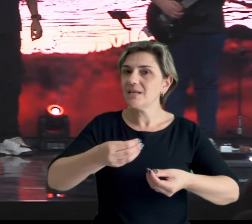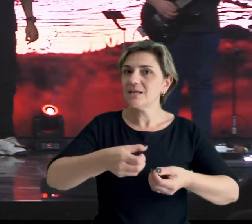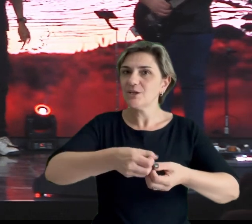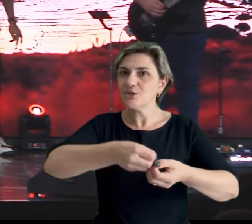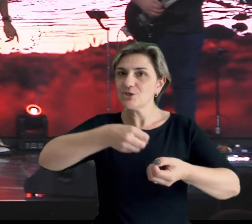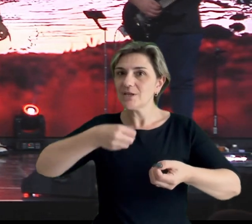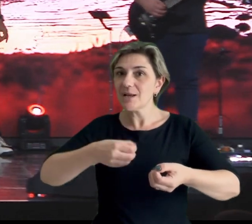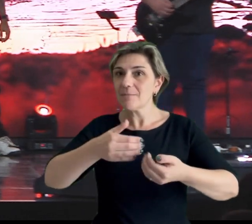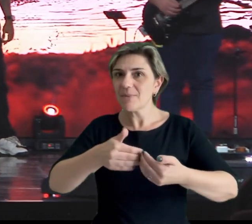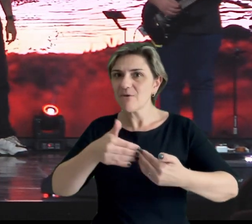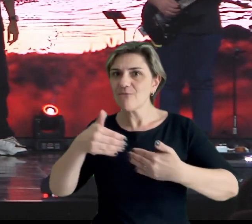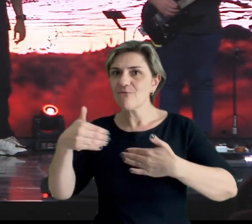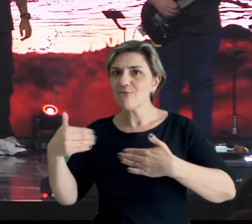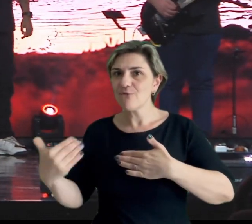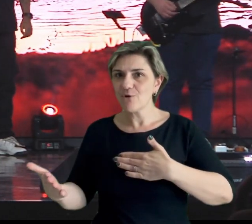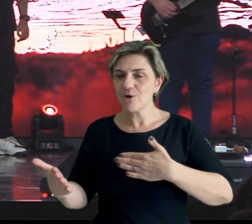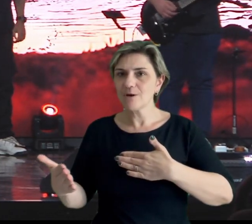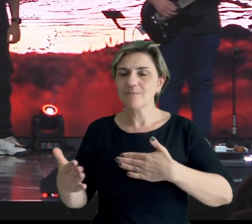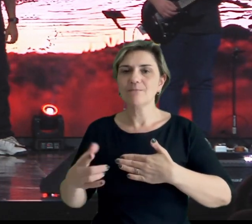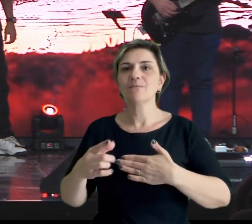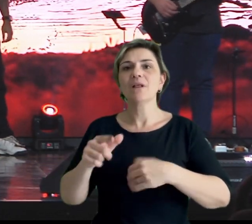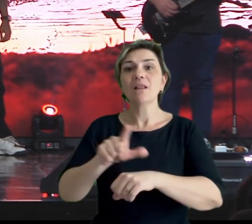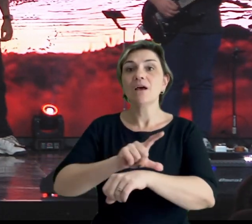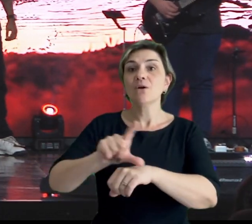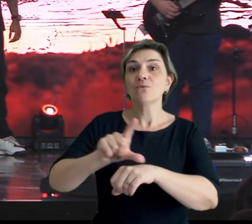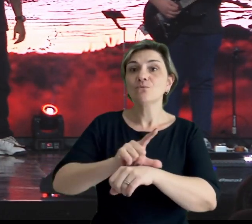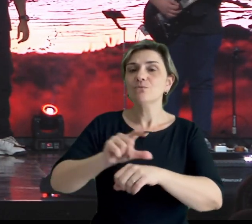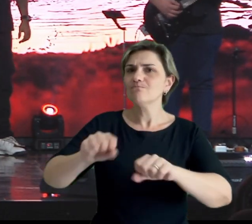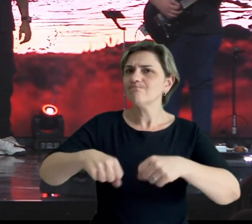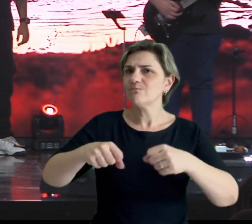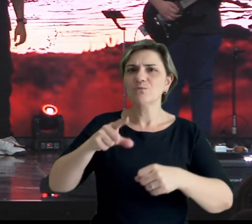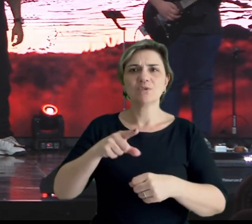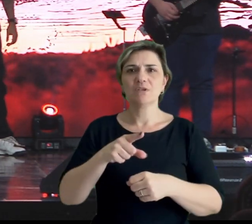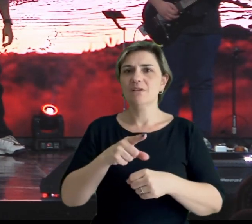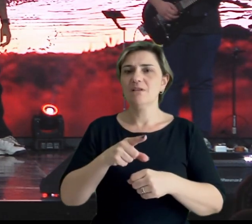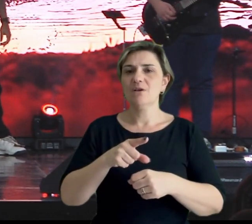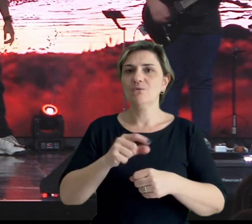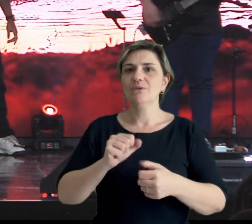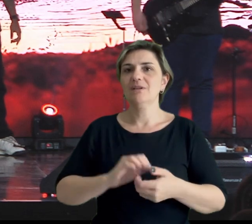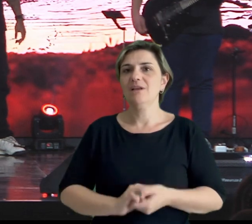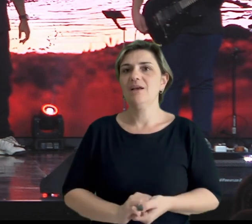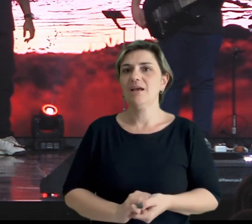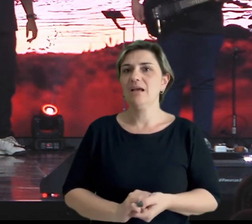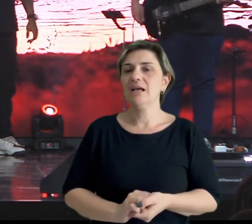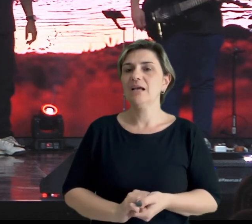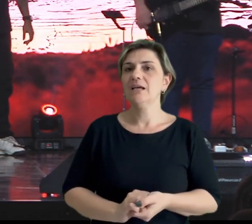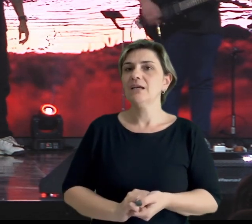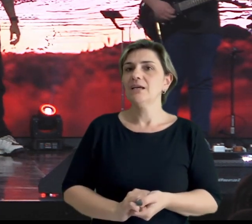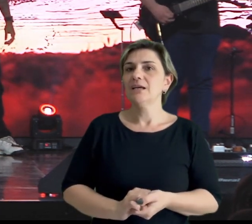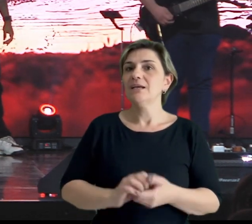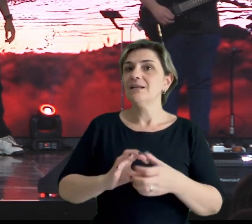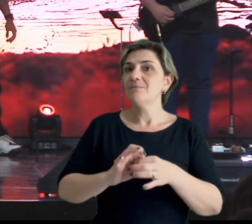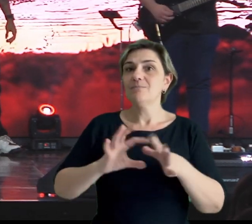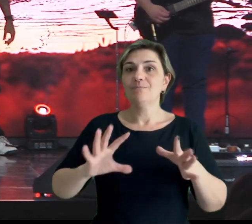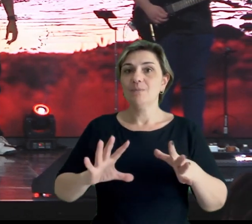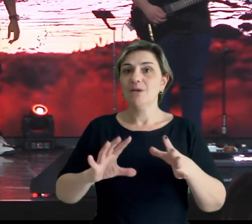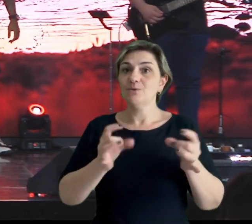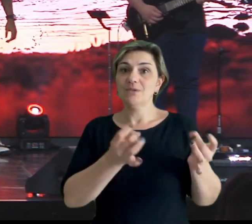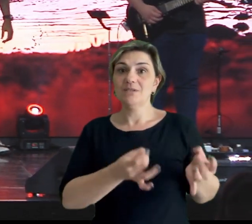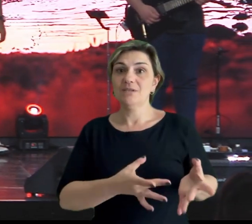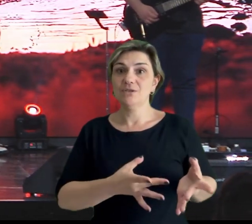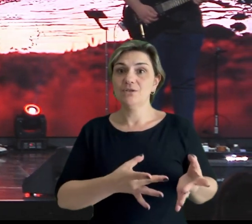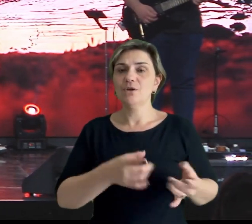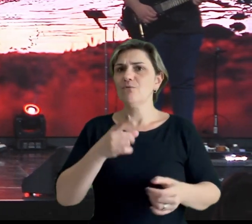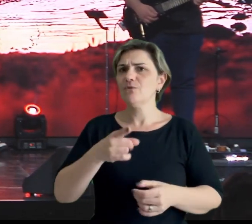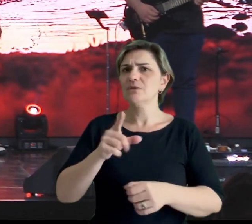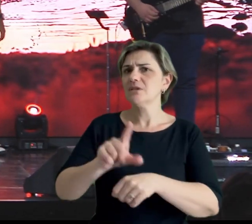Lagoinha, Canoas, você não está autorizada a desistir. Lagoinha, Canoas, você